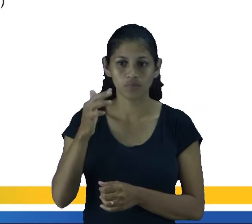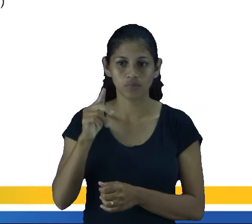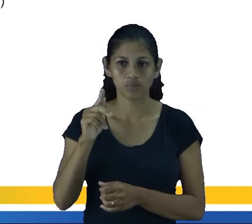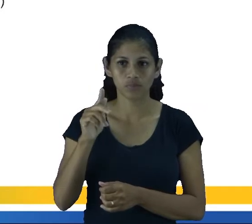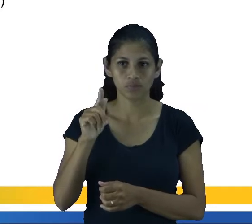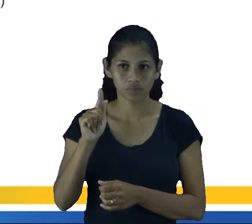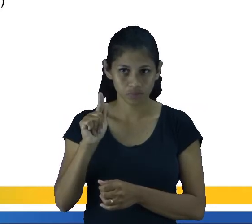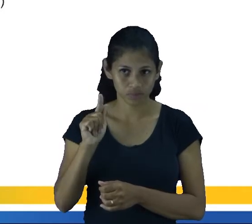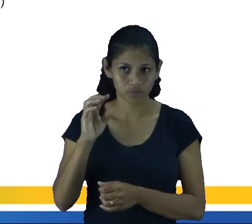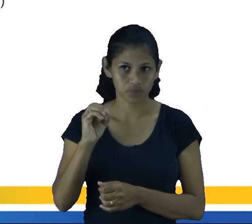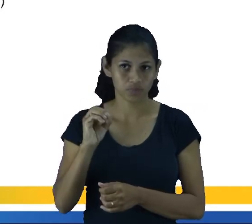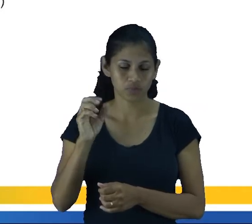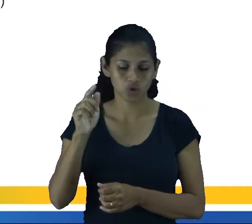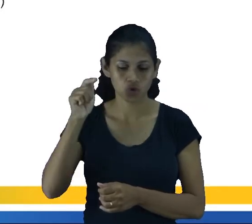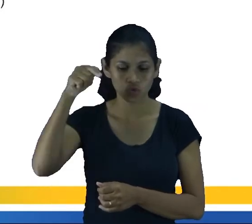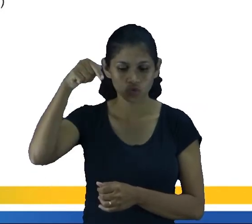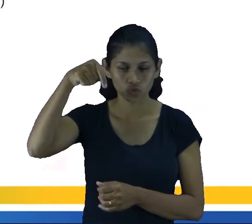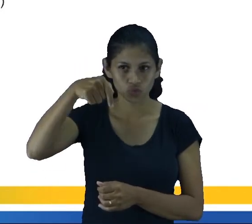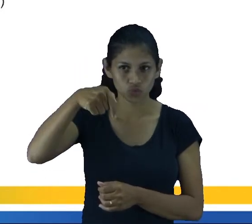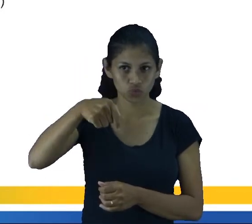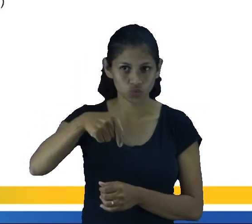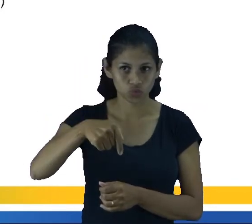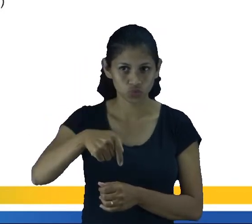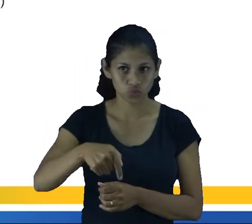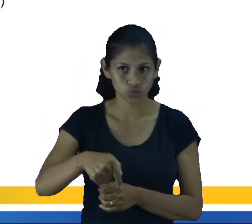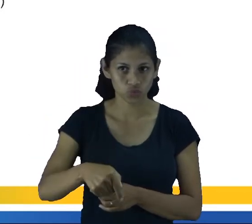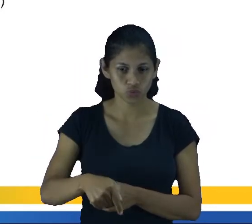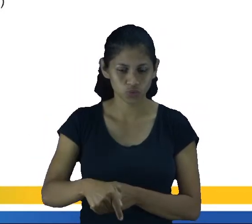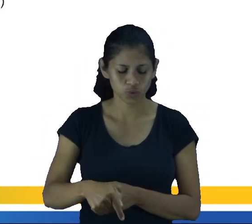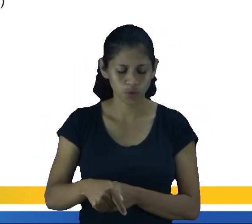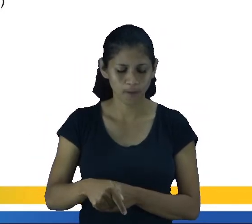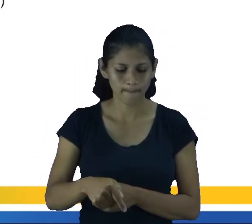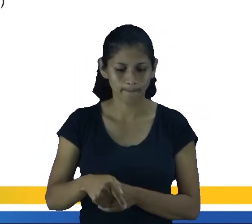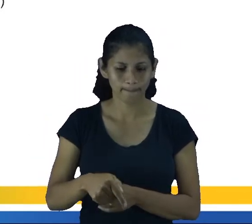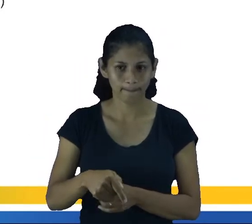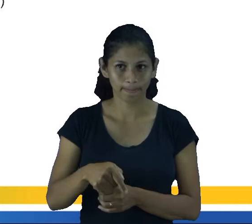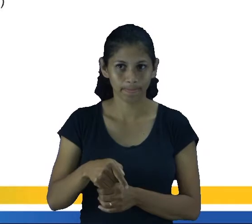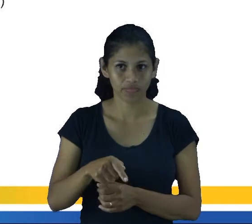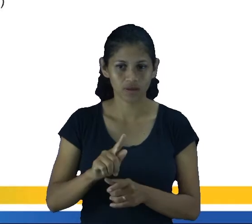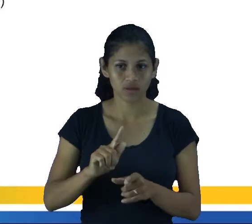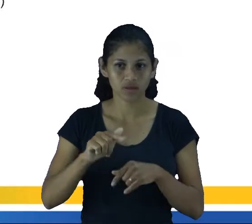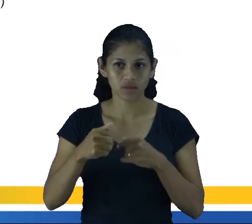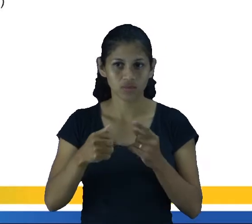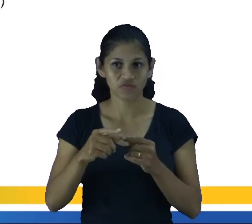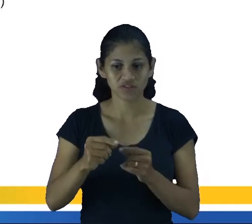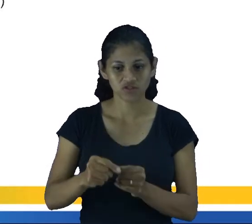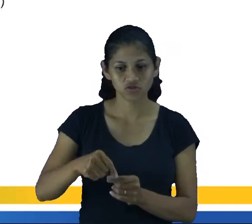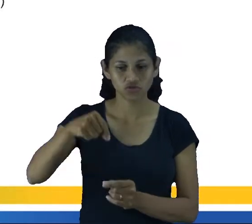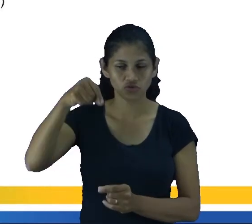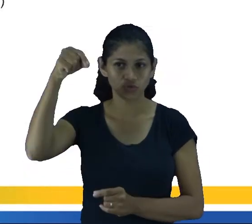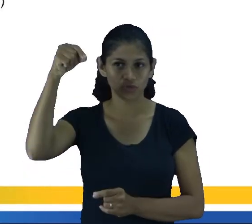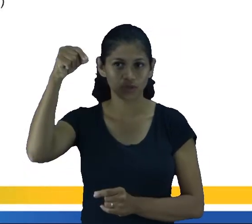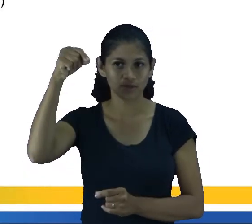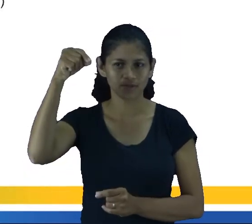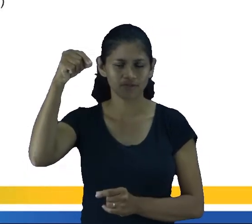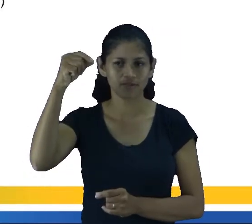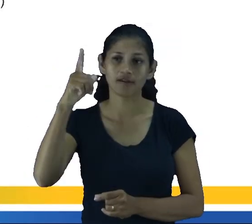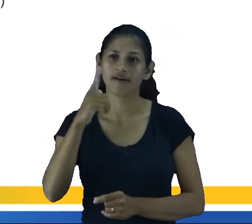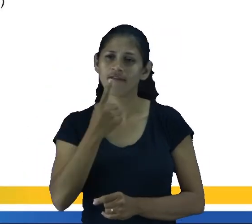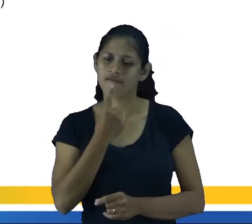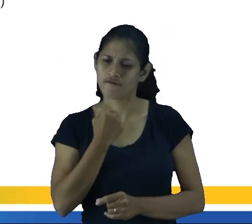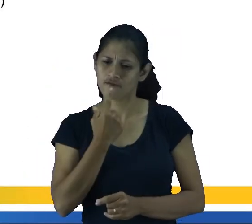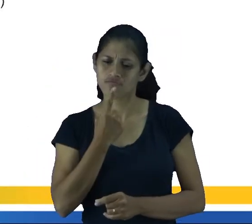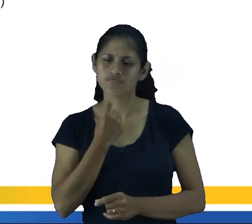cobre, né? E depois a gente vai retirar o prego e a gente vai ver que ele está o quê? Que ele vai estar avermelhado, né? Então vocês já devem